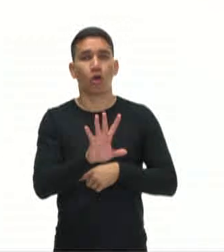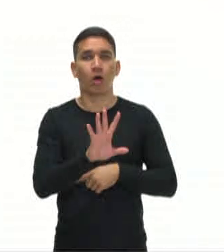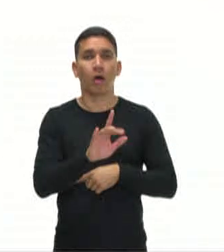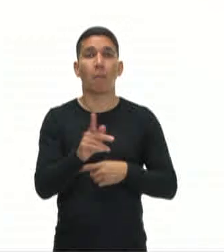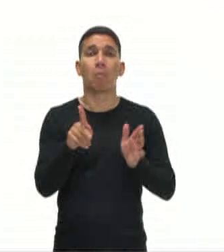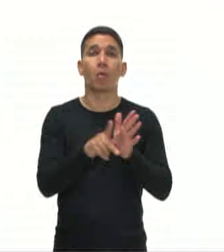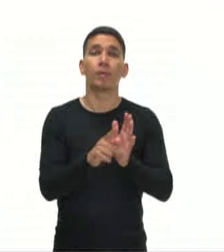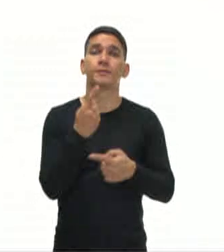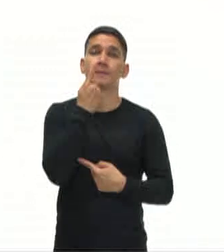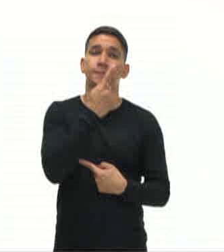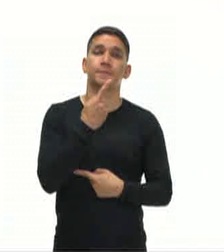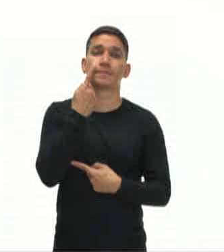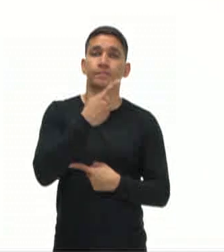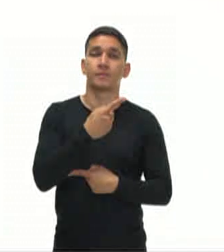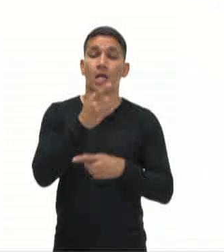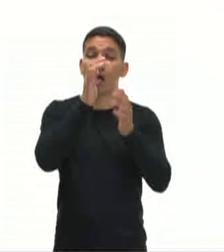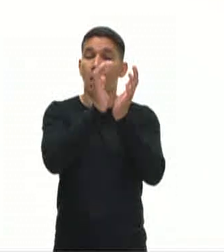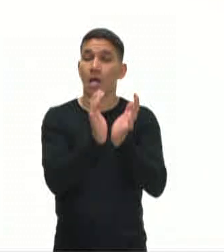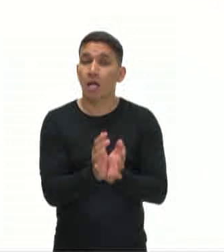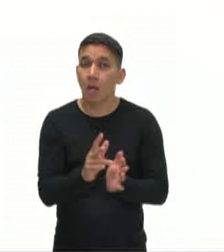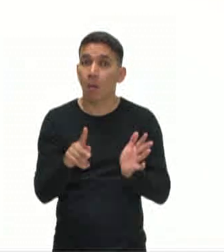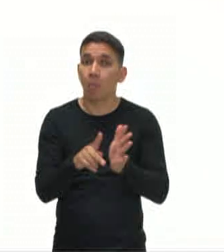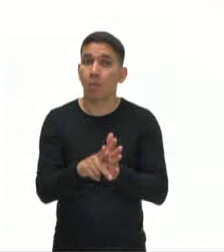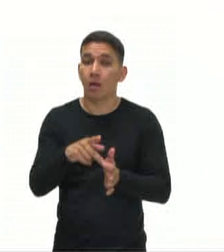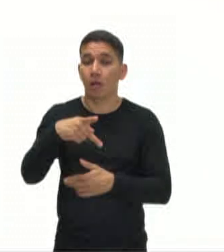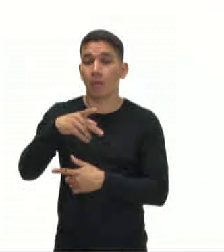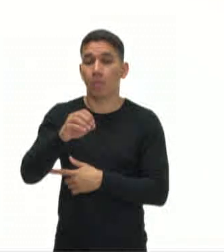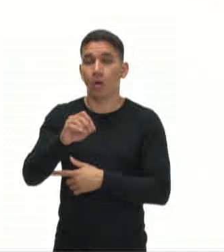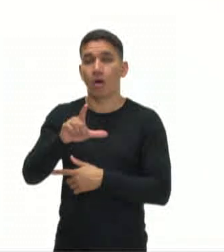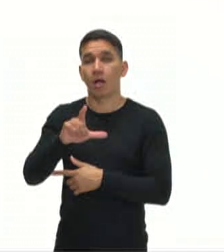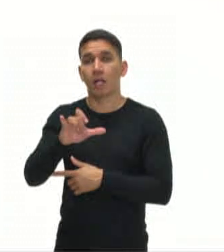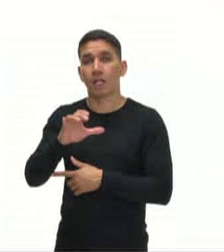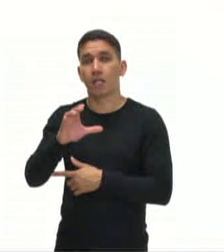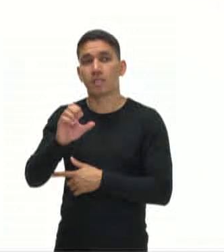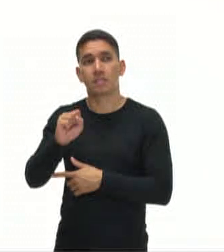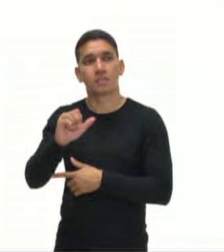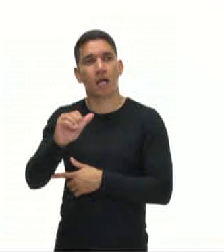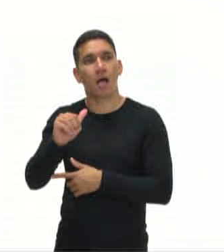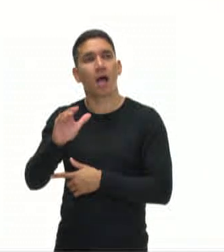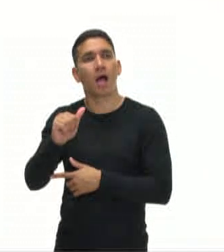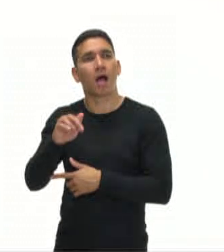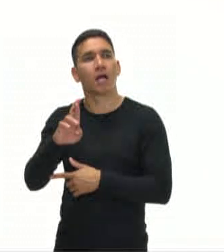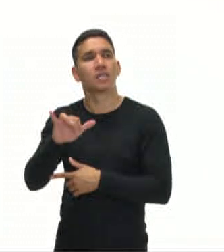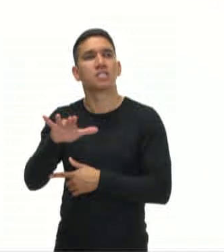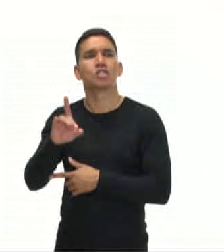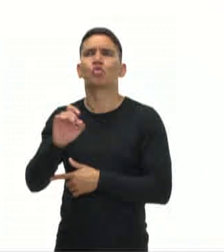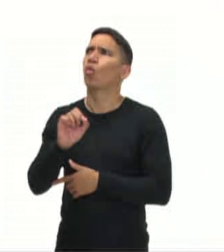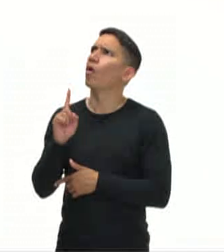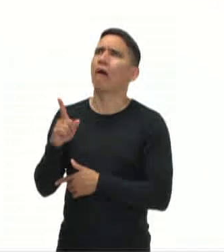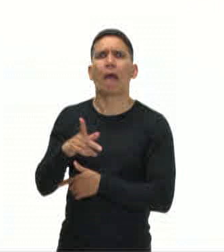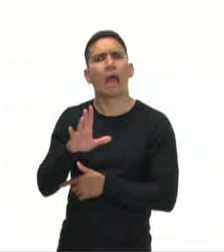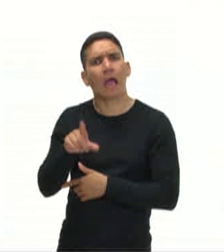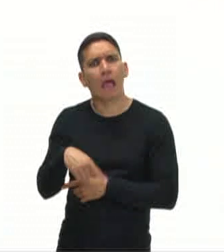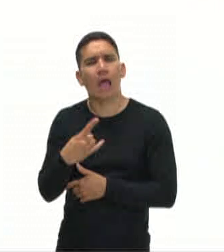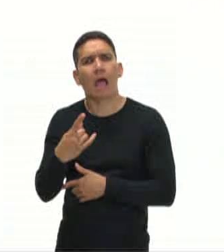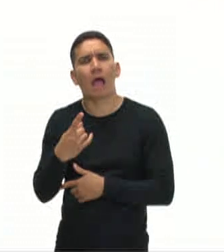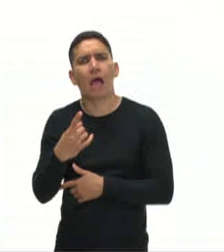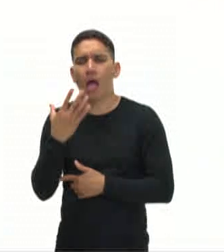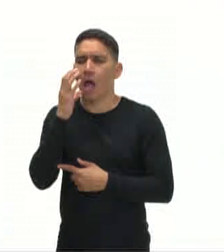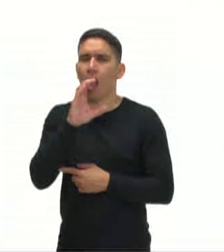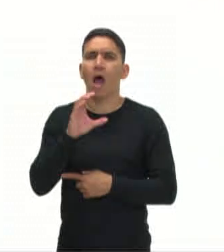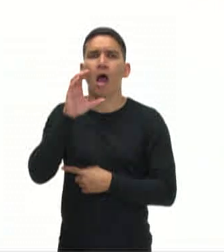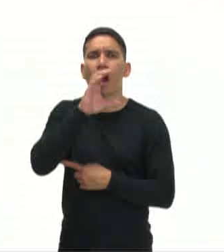glicose, classificado como polissacarídeo ou carboidrato. É um dos principais constituintes